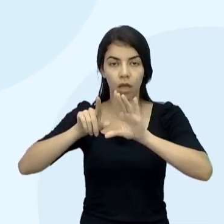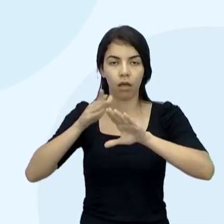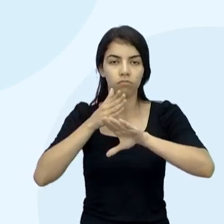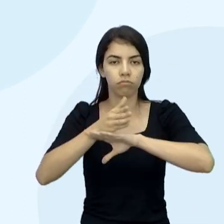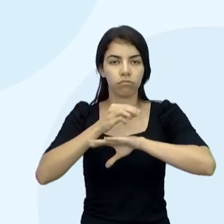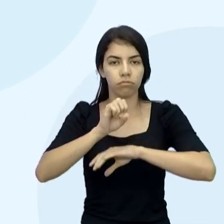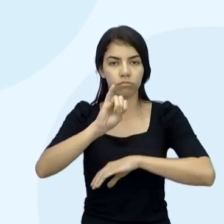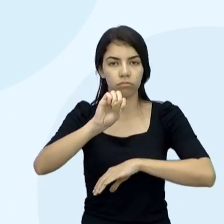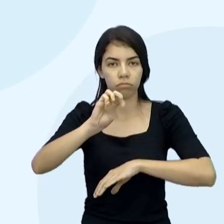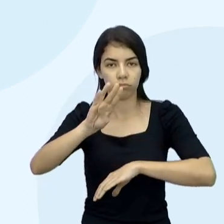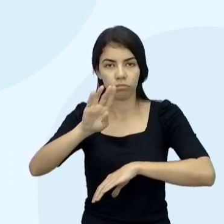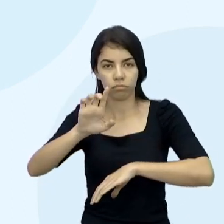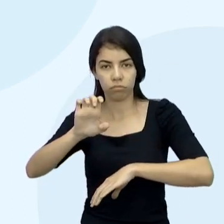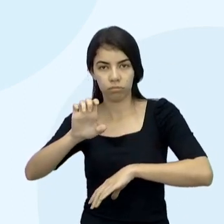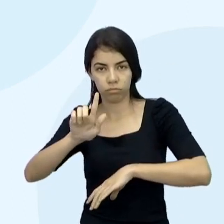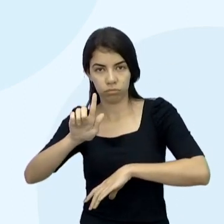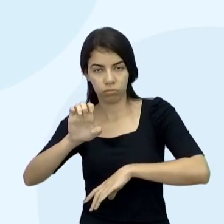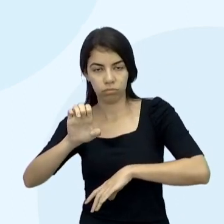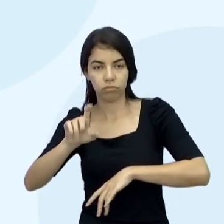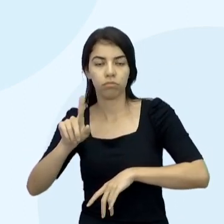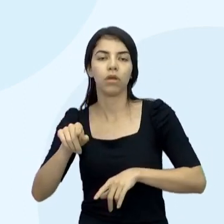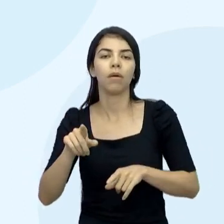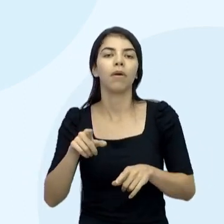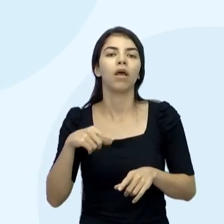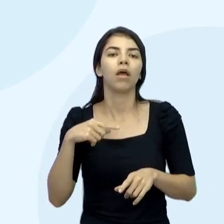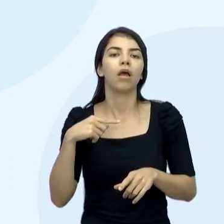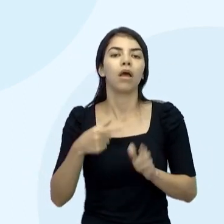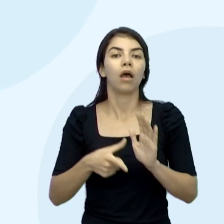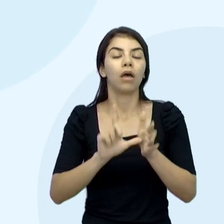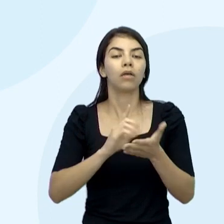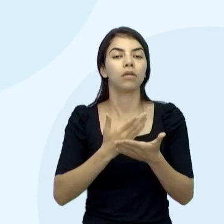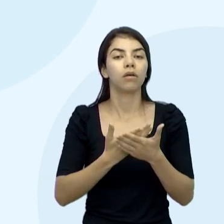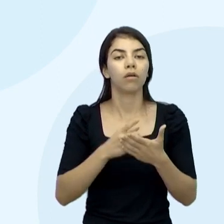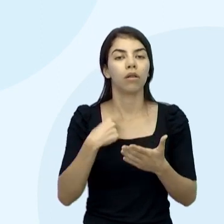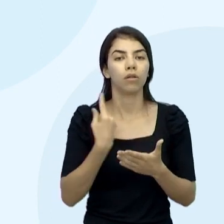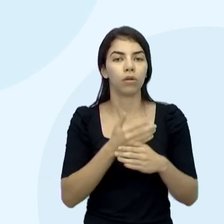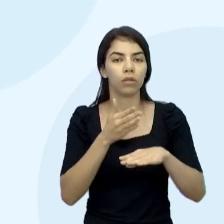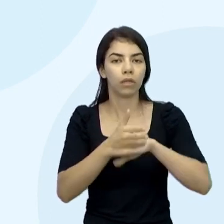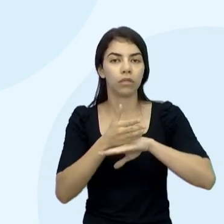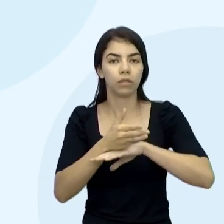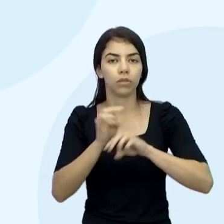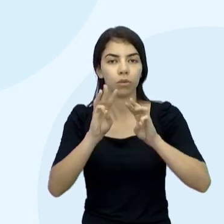do IBGE. A aula passada a gente até entrou no site, mostramos para vocês